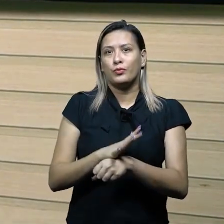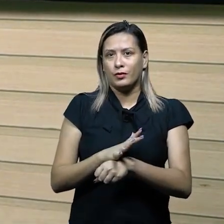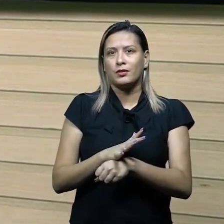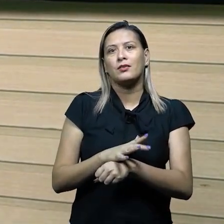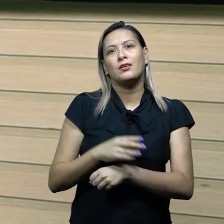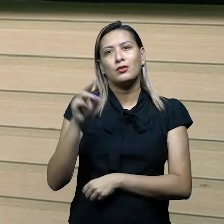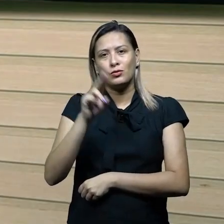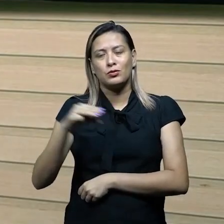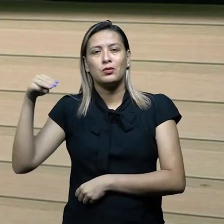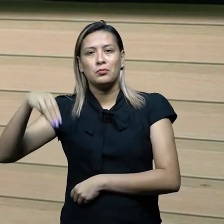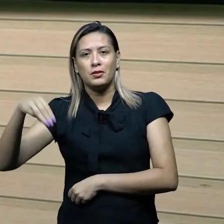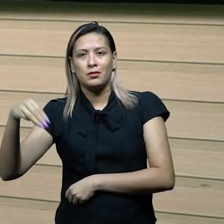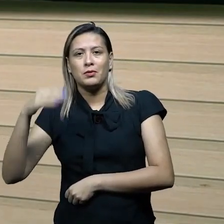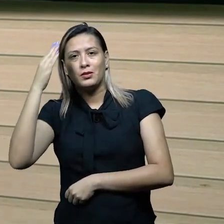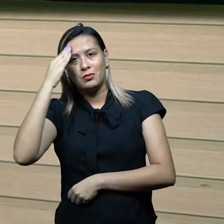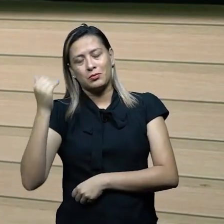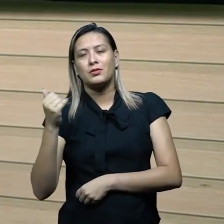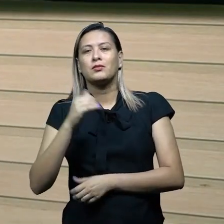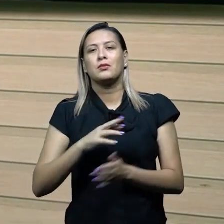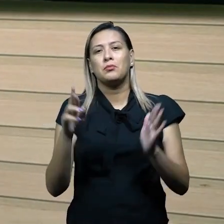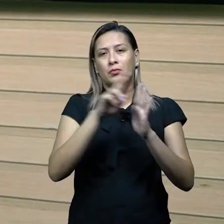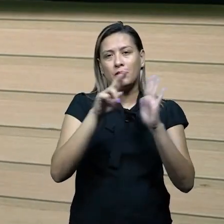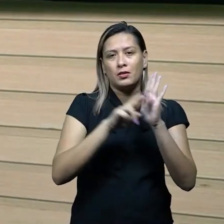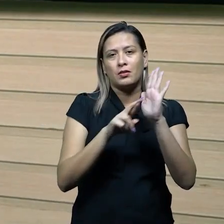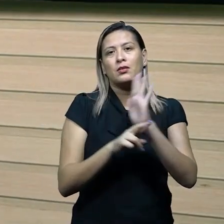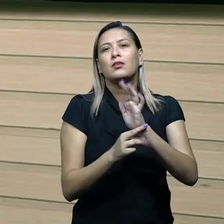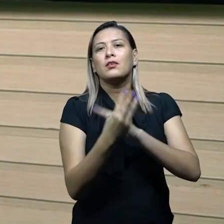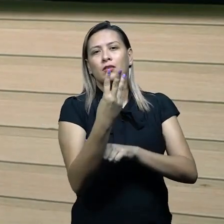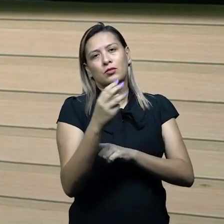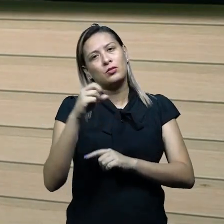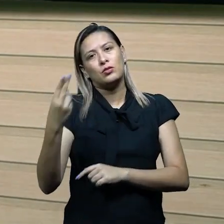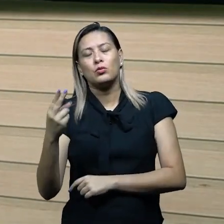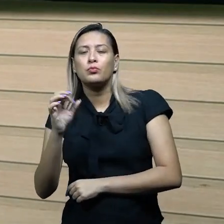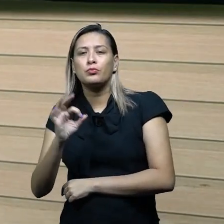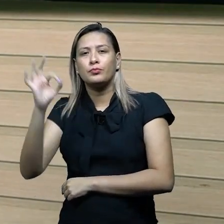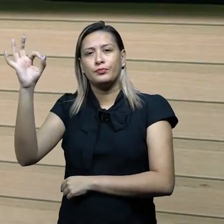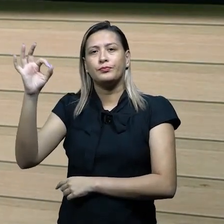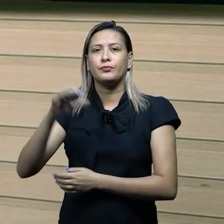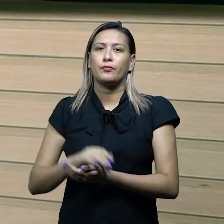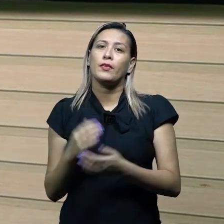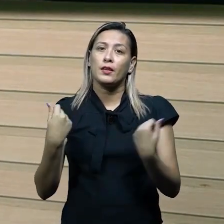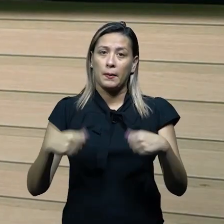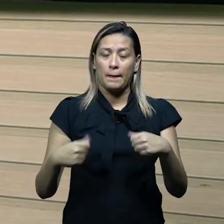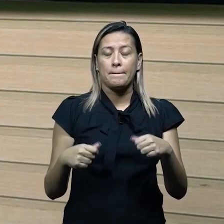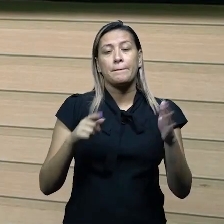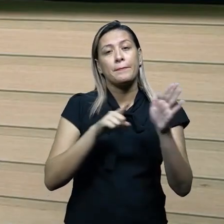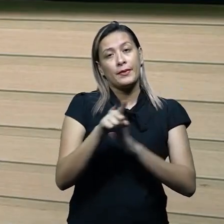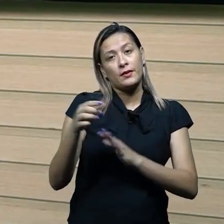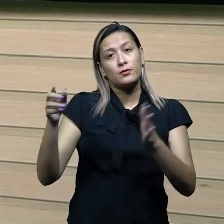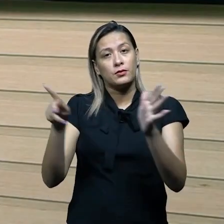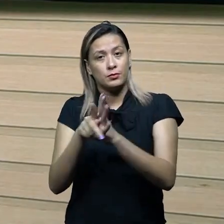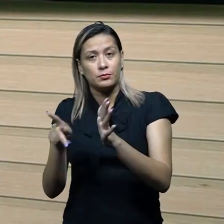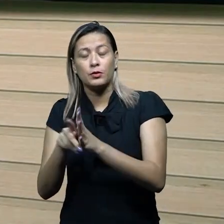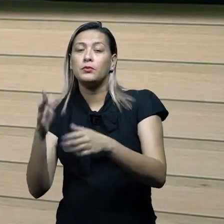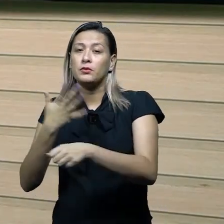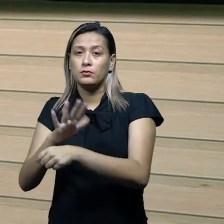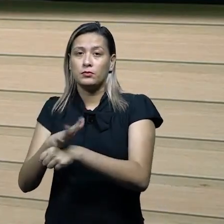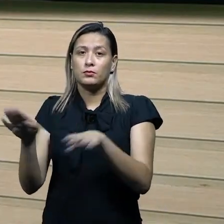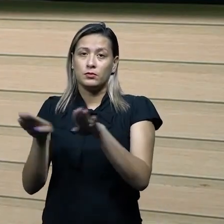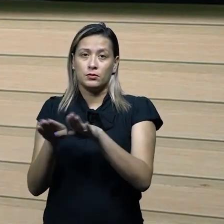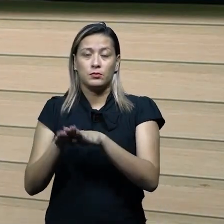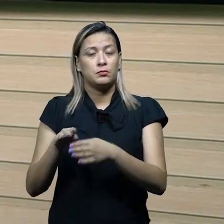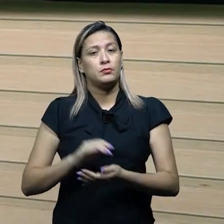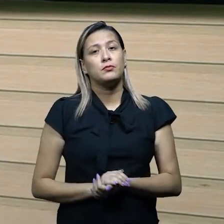para ver o conhecimento dele de juros, de regra de 3, de porcentagem. Então é muito importante, quem trabalha no RH, busque fazer tanto nas entrevistas